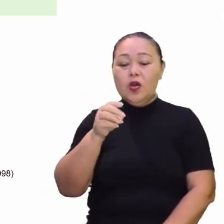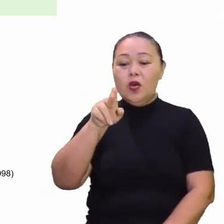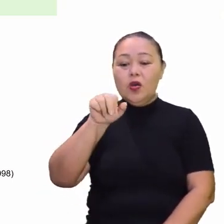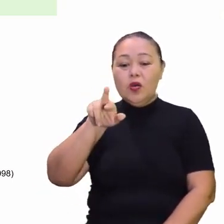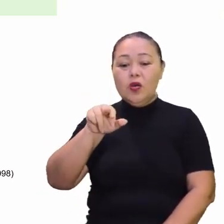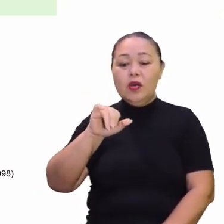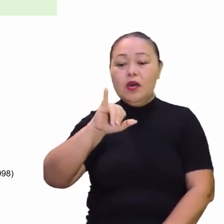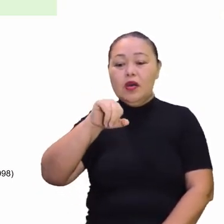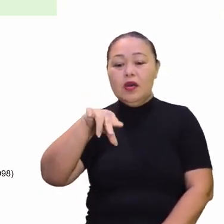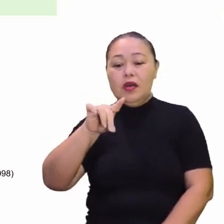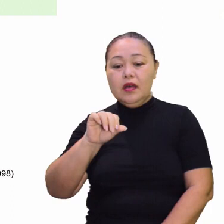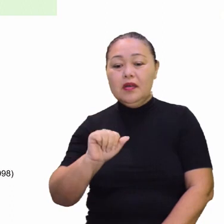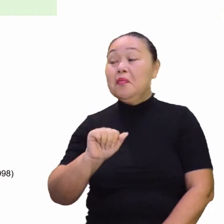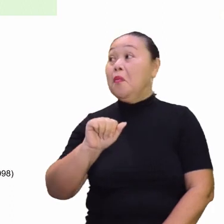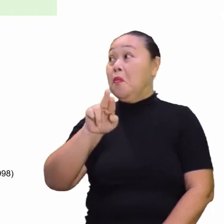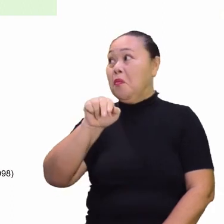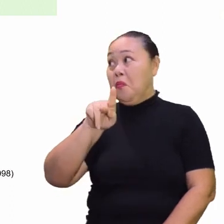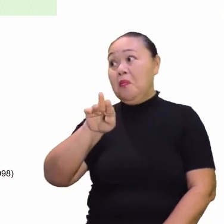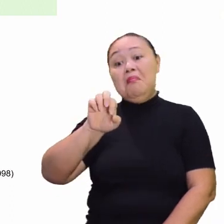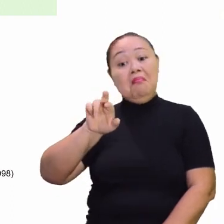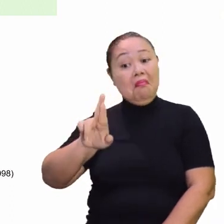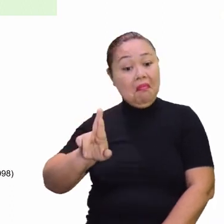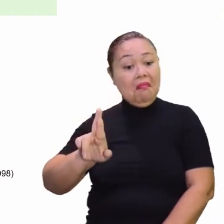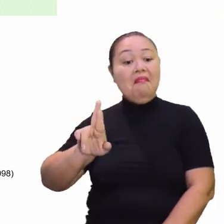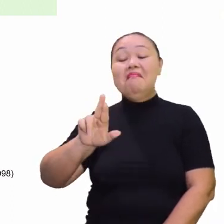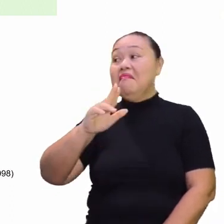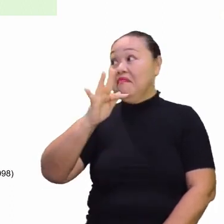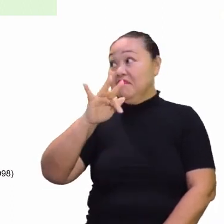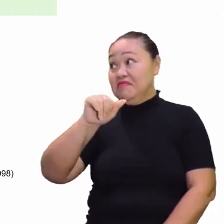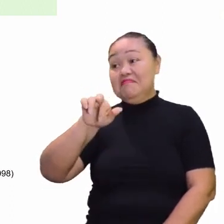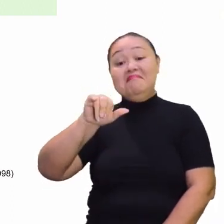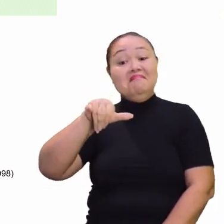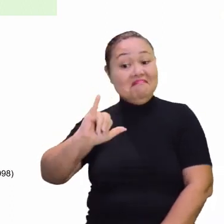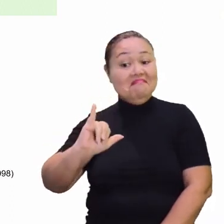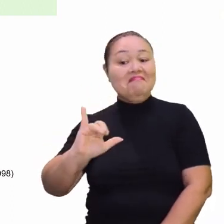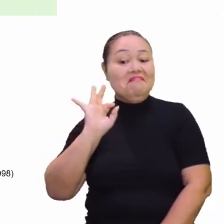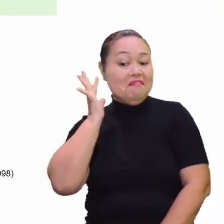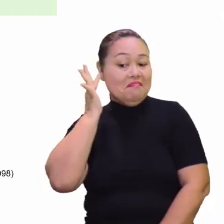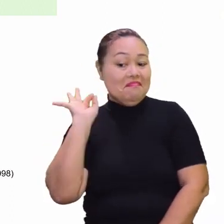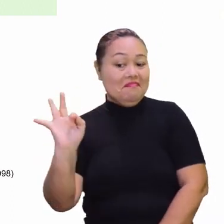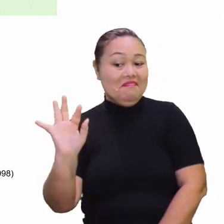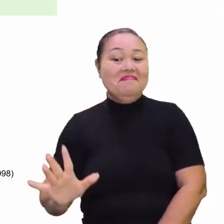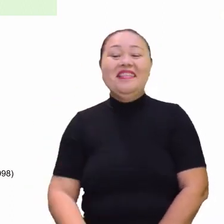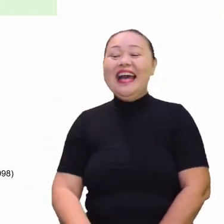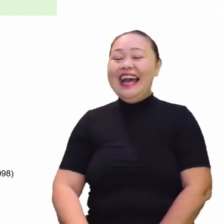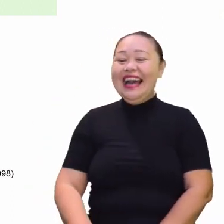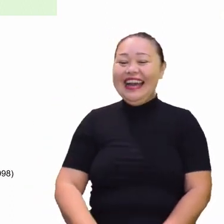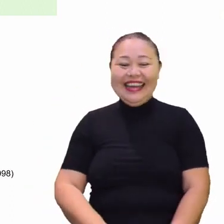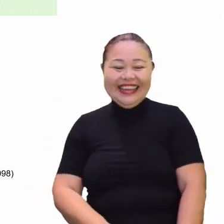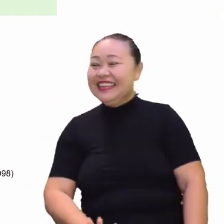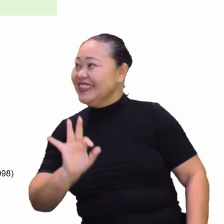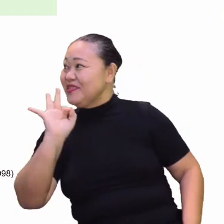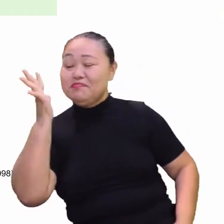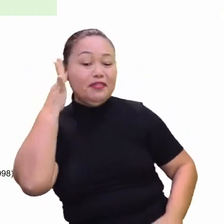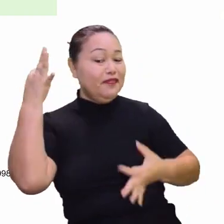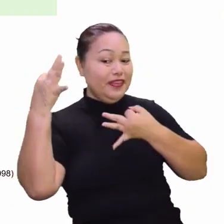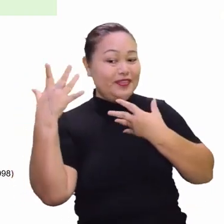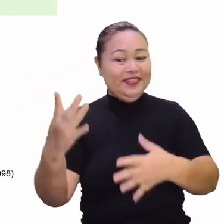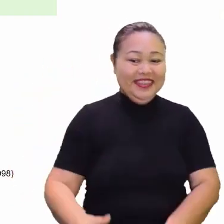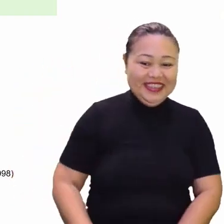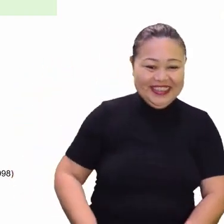Indian Rubber Factory. Brinca com ele, Aldelinda. Tá demais, hein, o inglês do cara, hein? Demais.